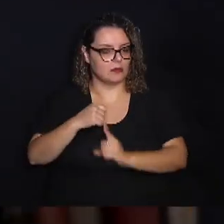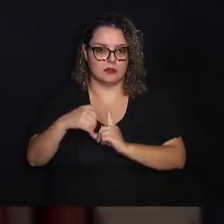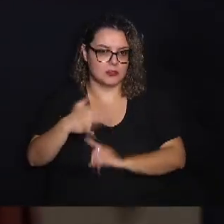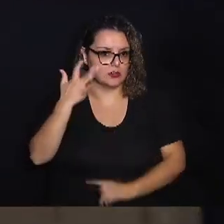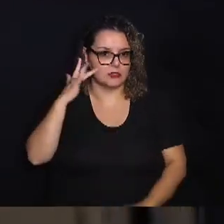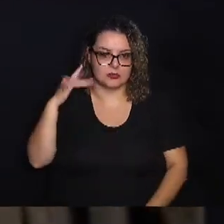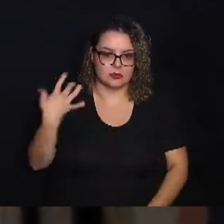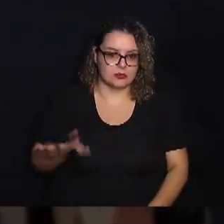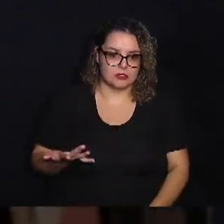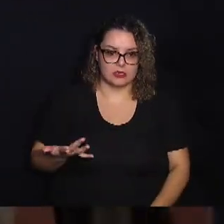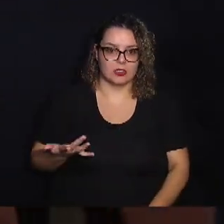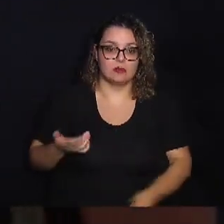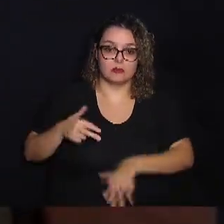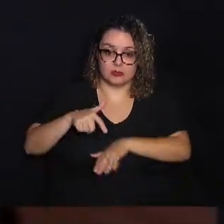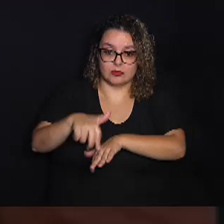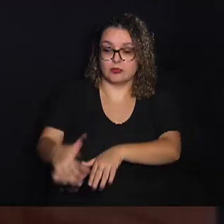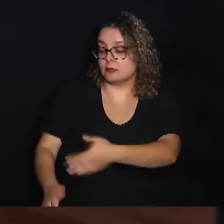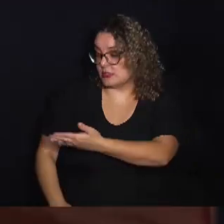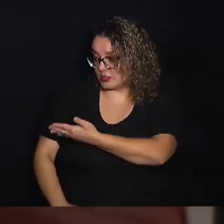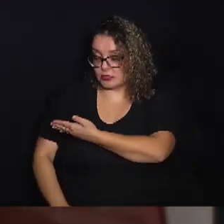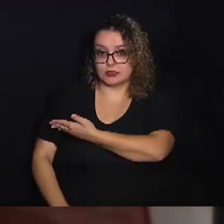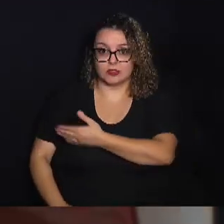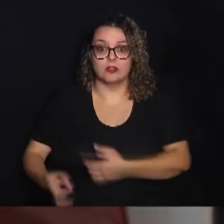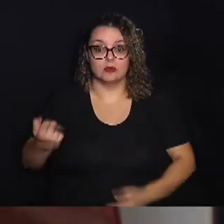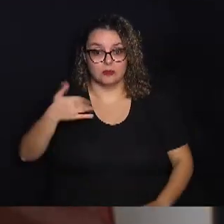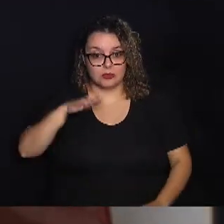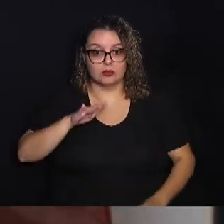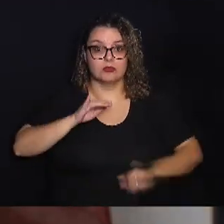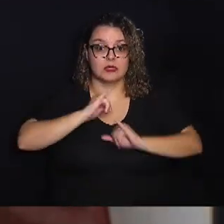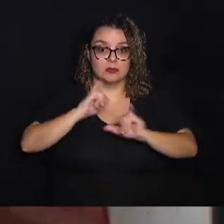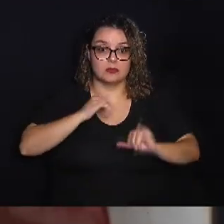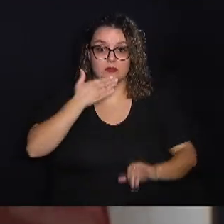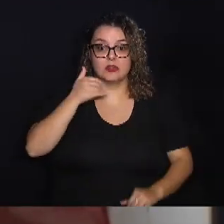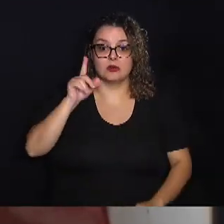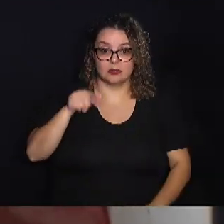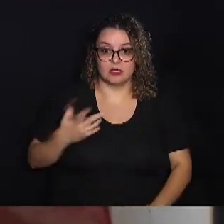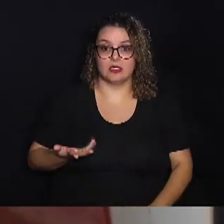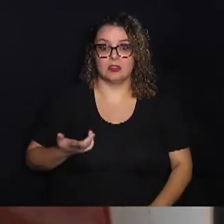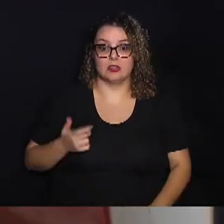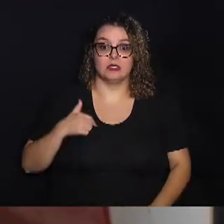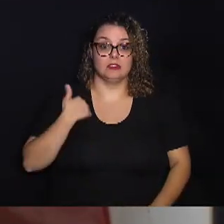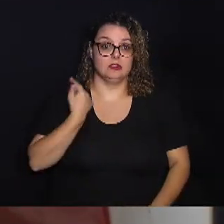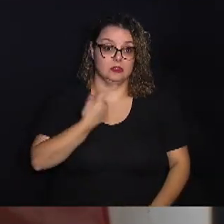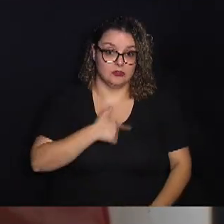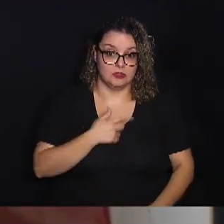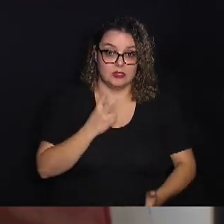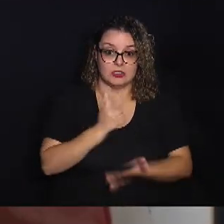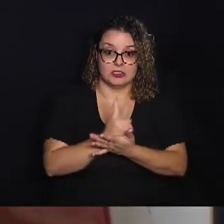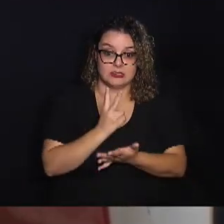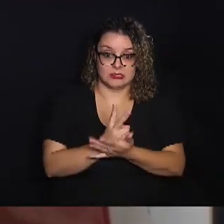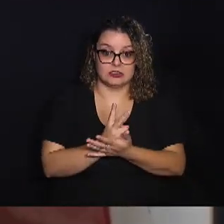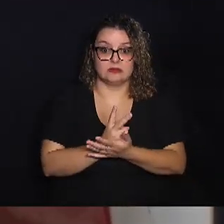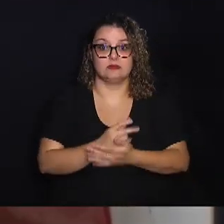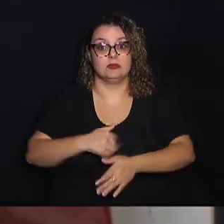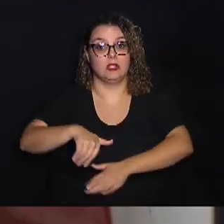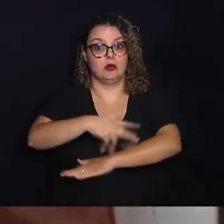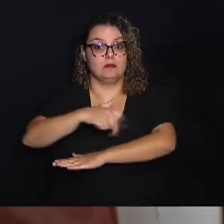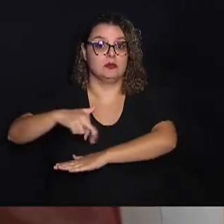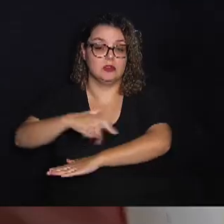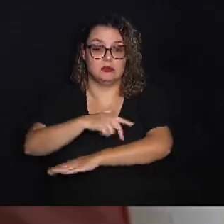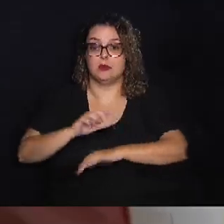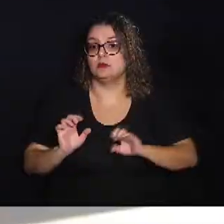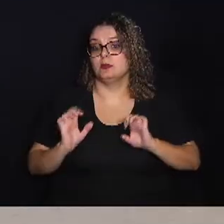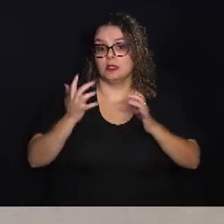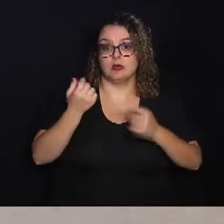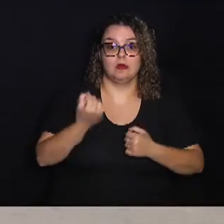né? Então, acho que quanto mais é divulgado, melhor é. Então, a gente sempre, quando está indo para a rua com ele, para algum